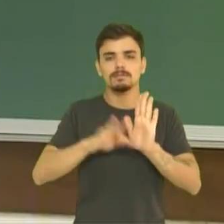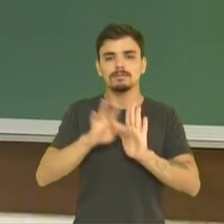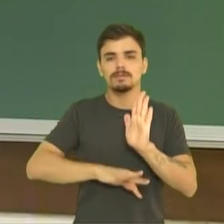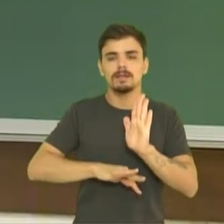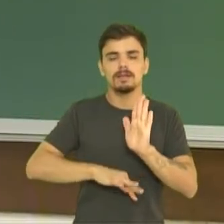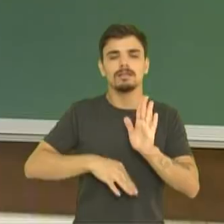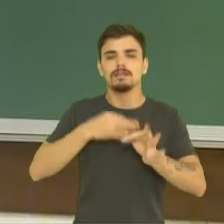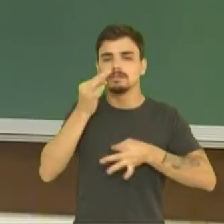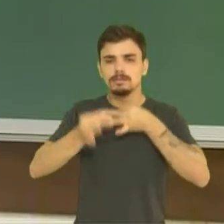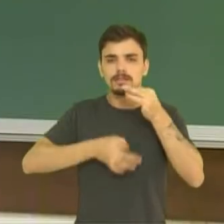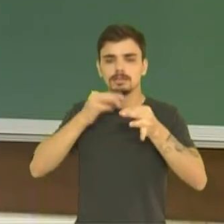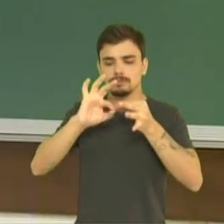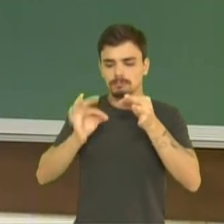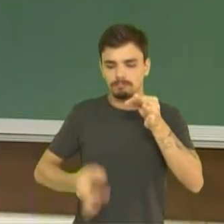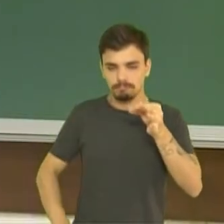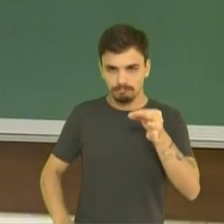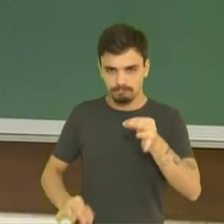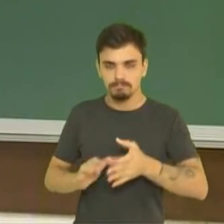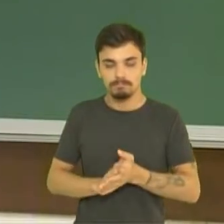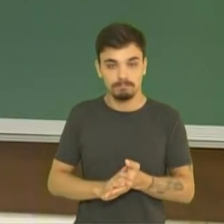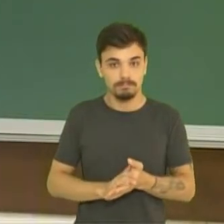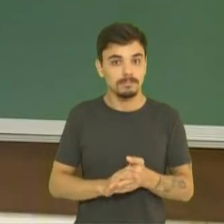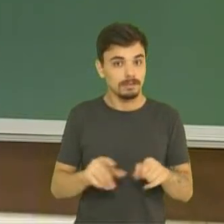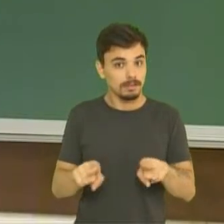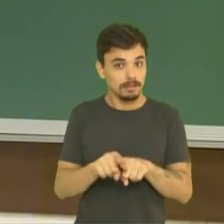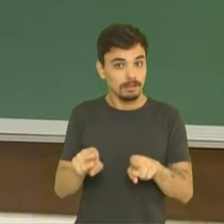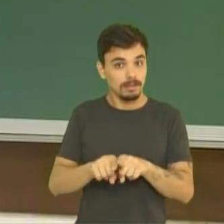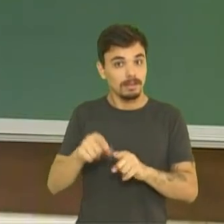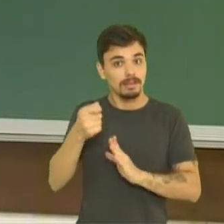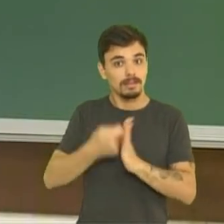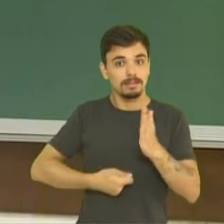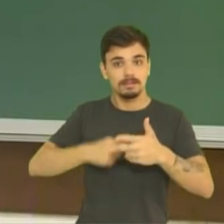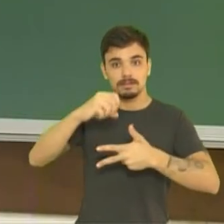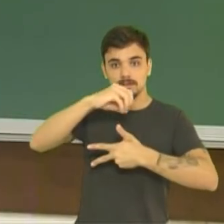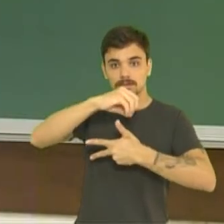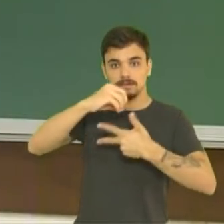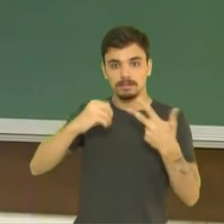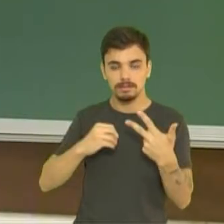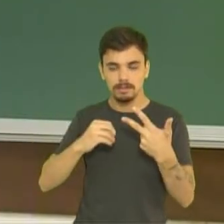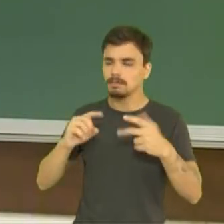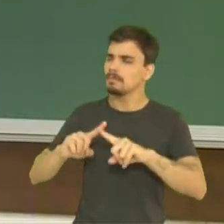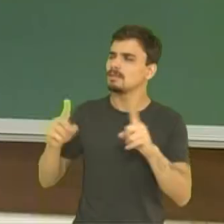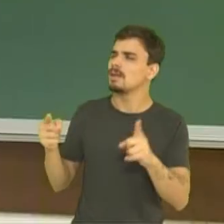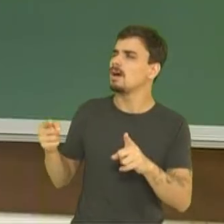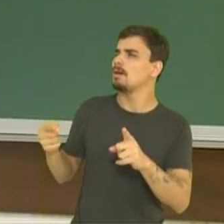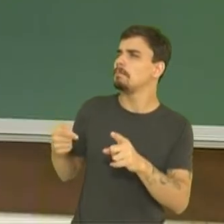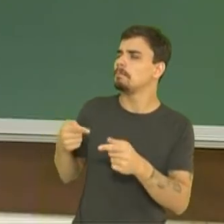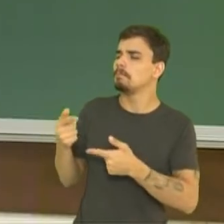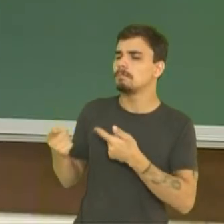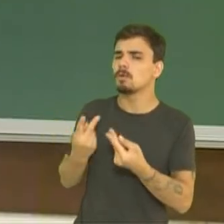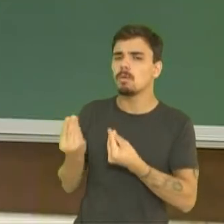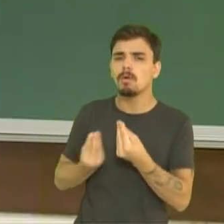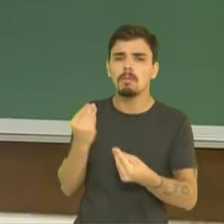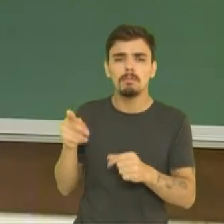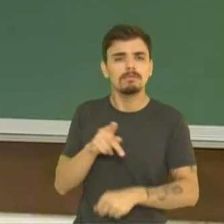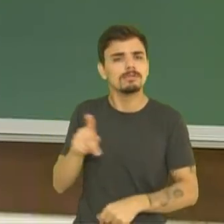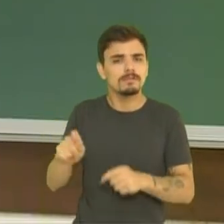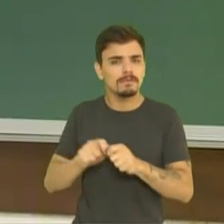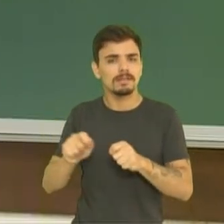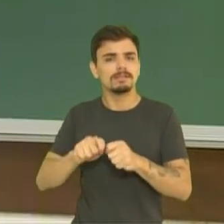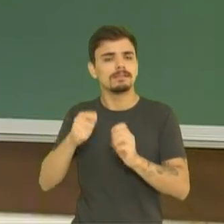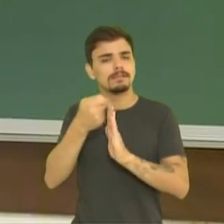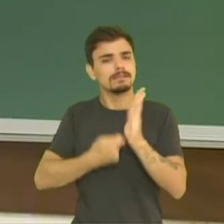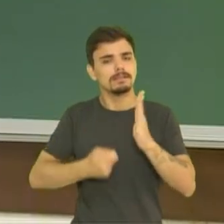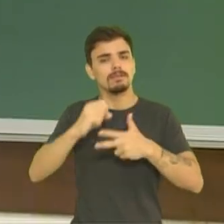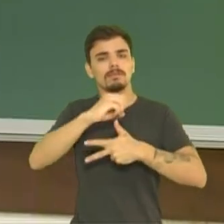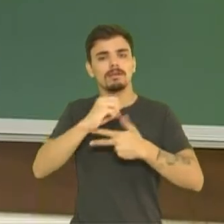dissertativo argumentativo. É isso mesmo, o texto do Enem. Muita gente fica perguntando, professora, como é que vai ser? Como que eu vou escrever a redação do Enem? Será